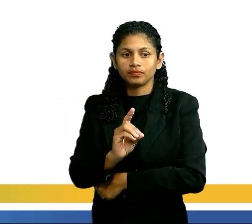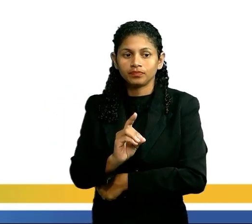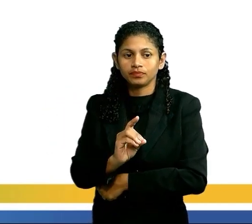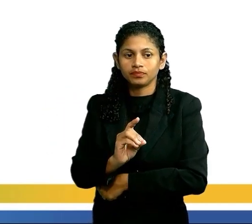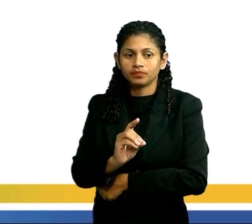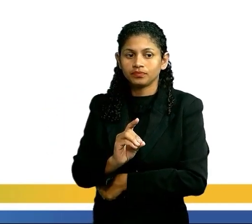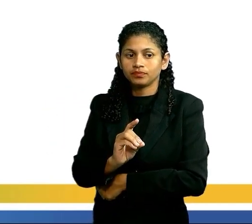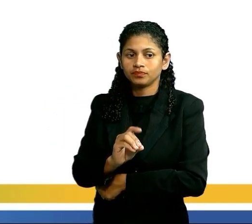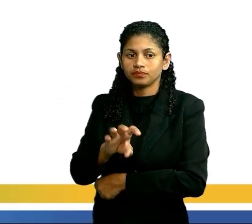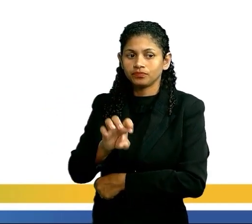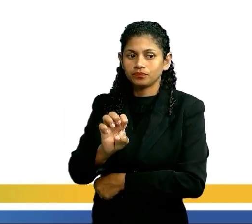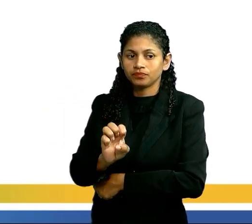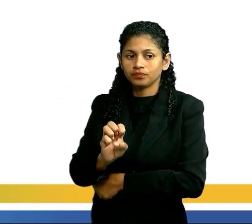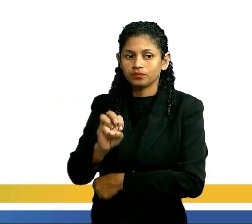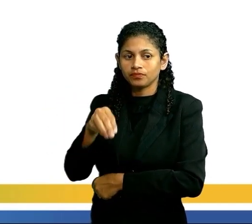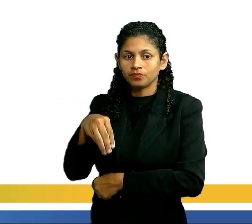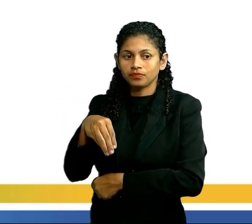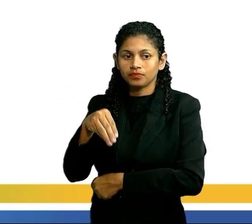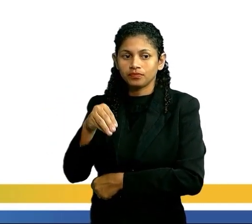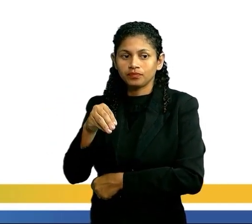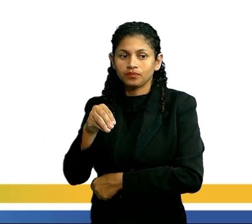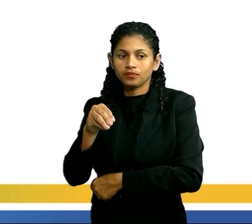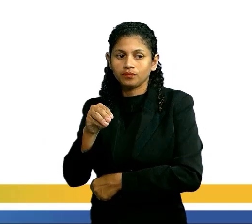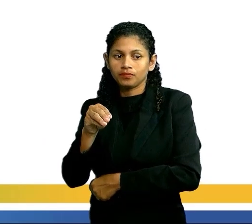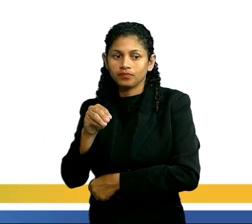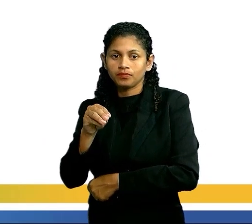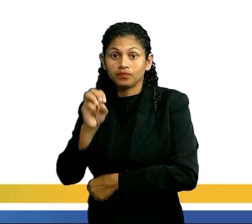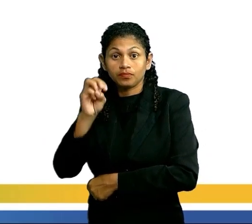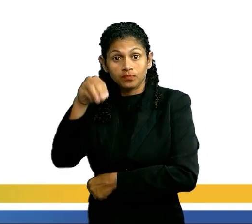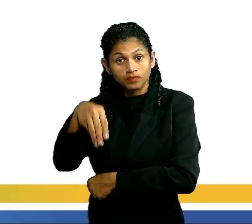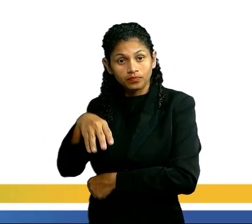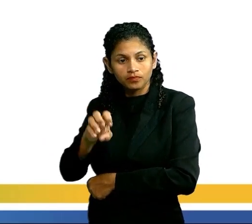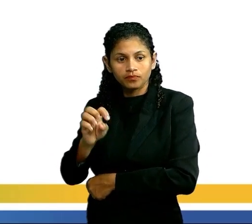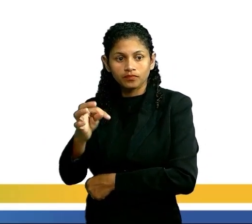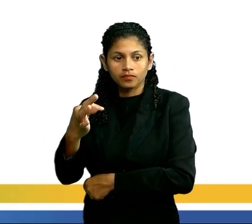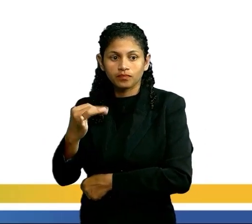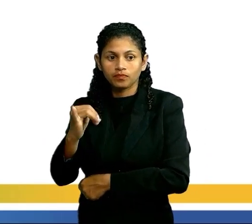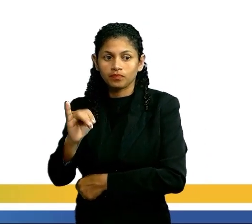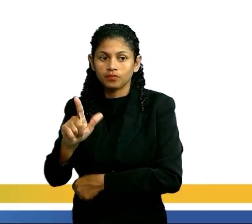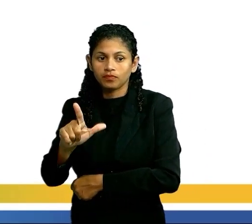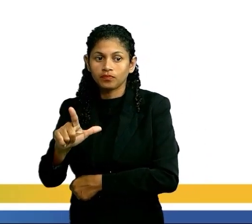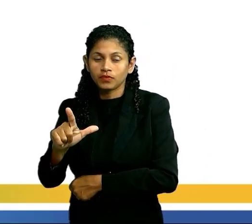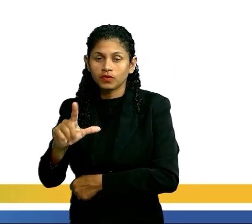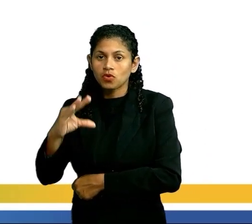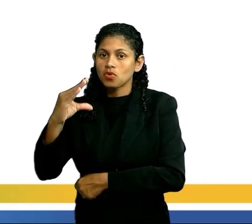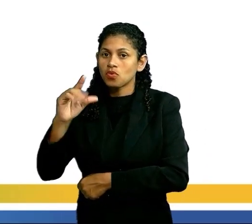Metil ciclo hexano. E aí?